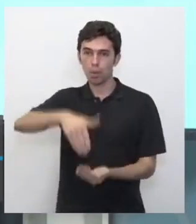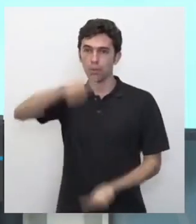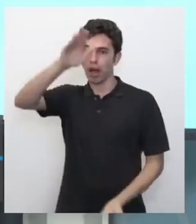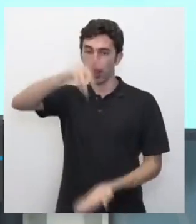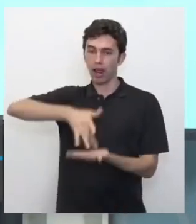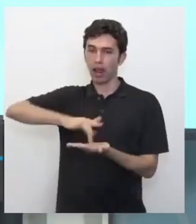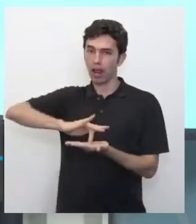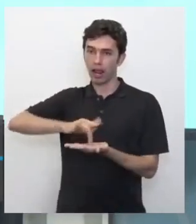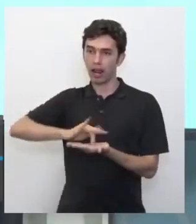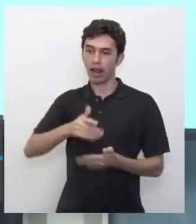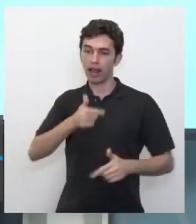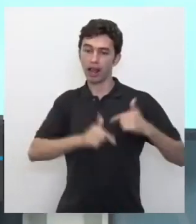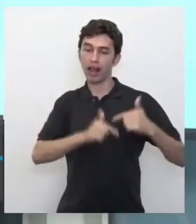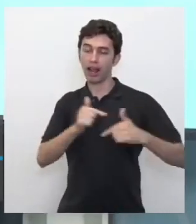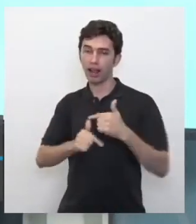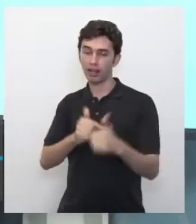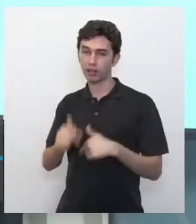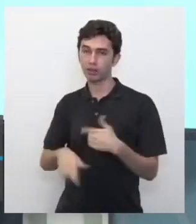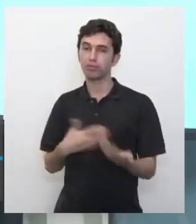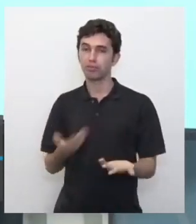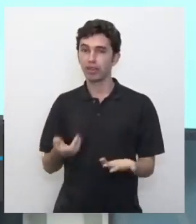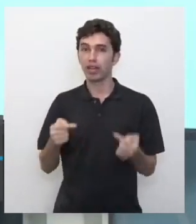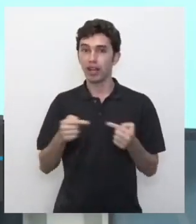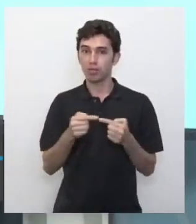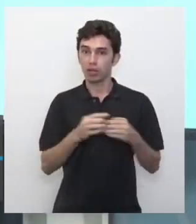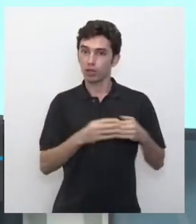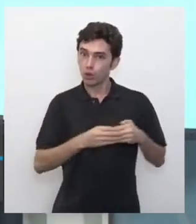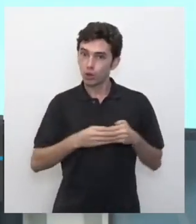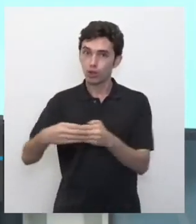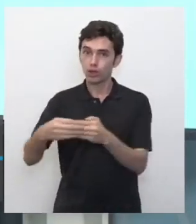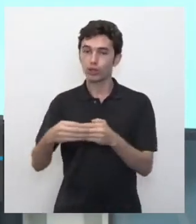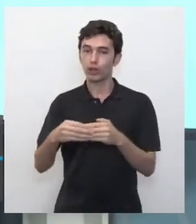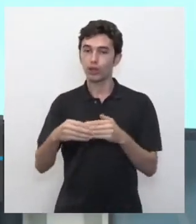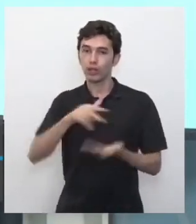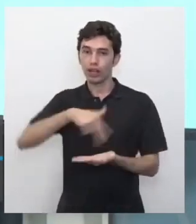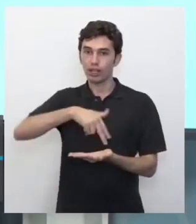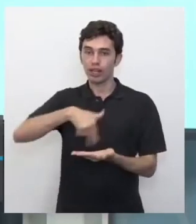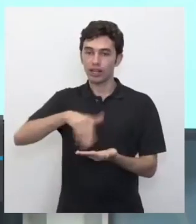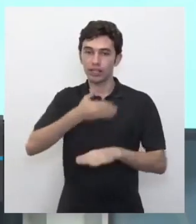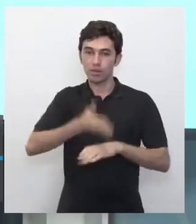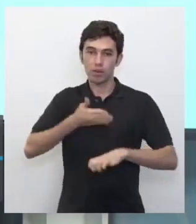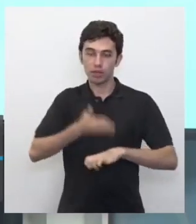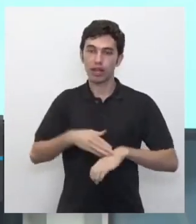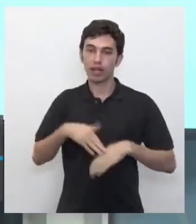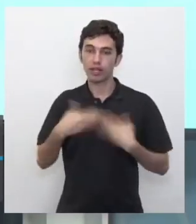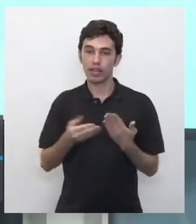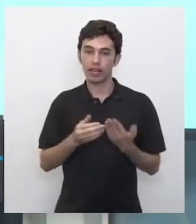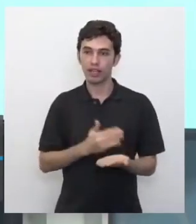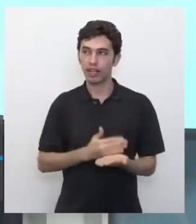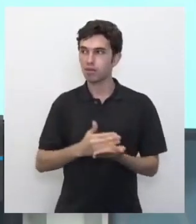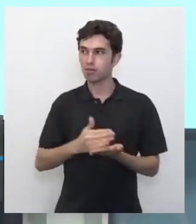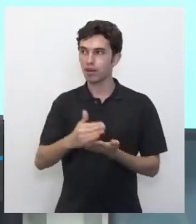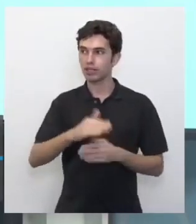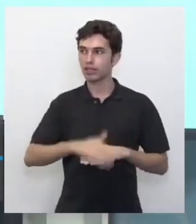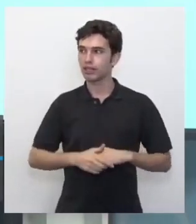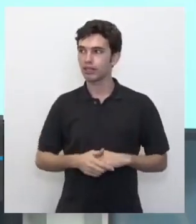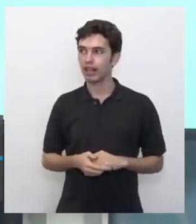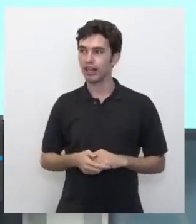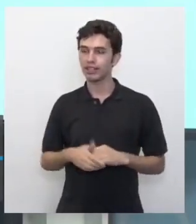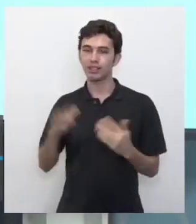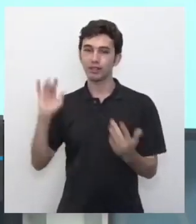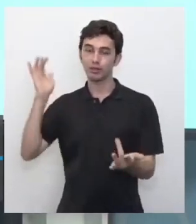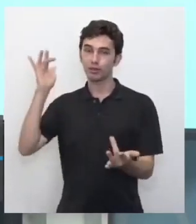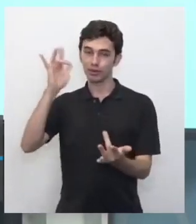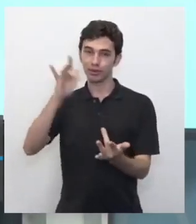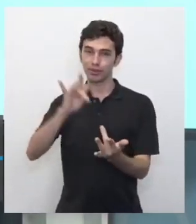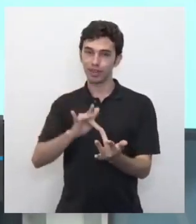princípios, né, norteadores aí da dança moderna, que, né, lança aí as bases para o surgimento da dança contemporânea. Perfeito. Vamos